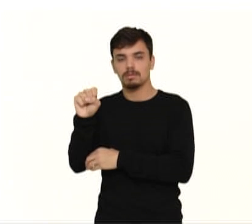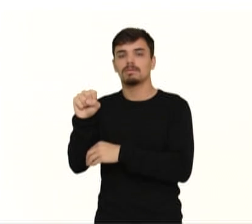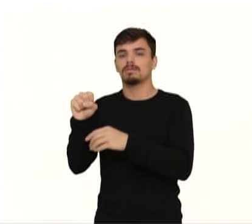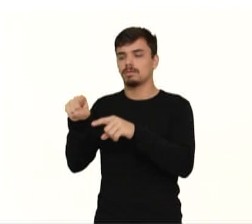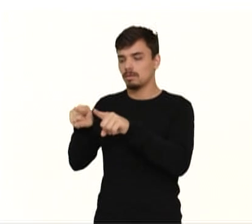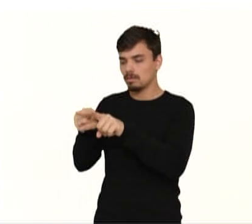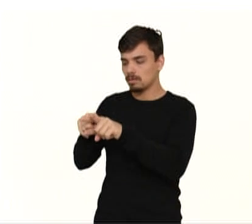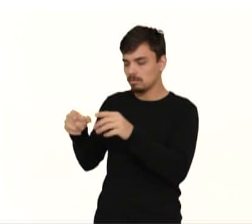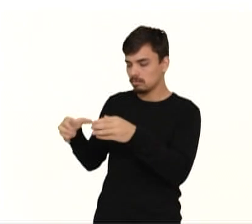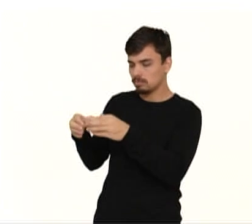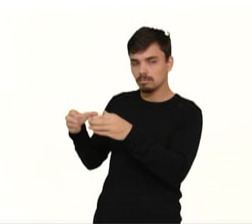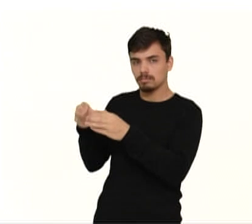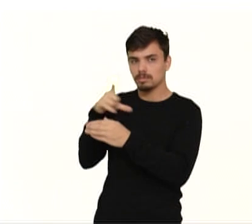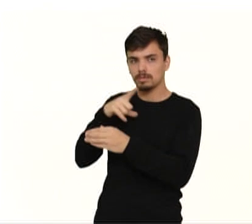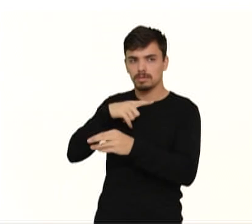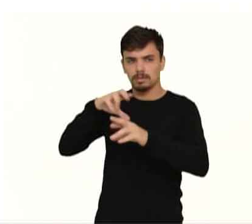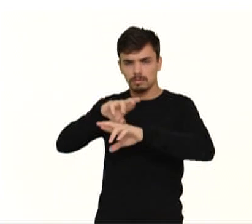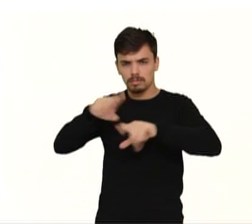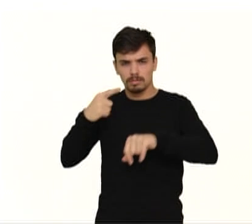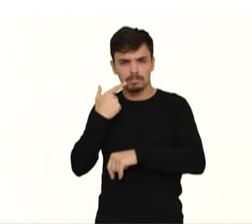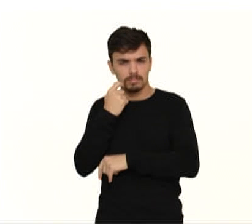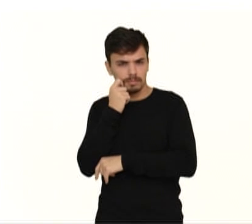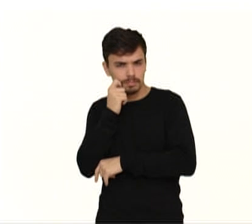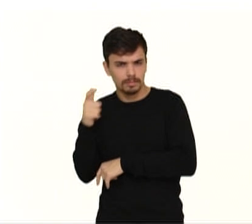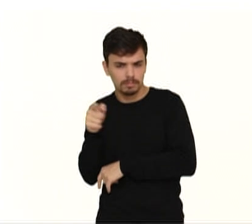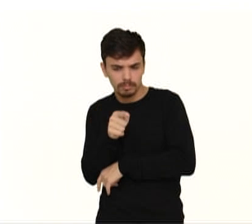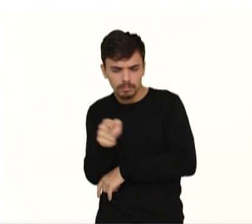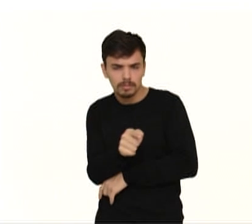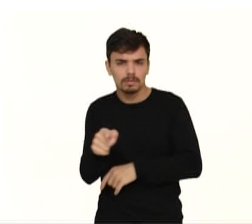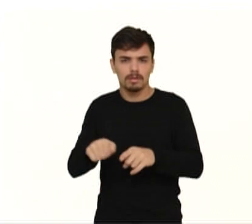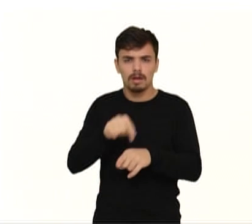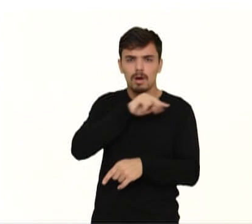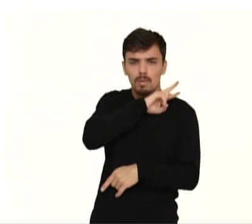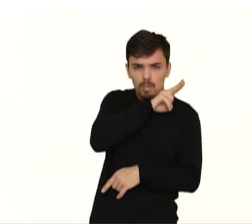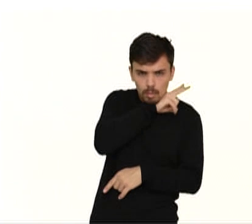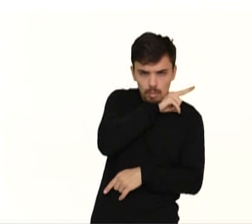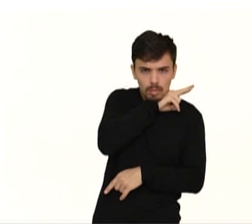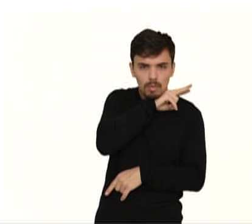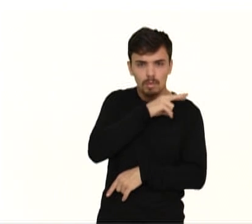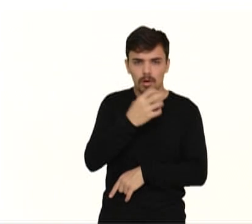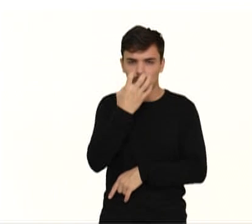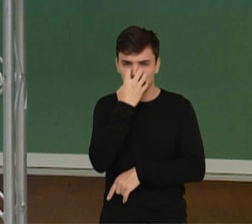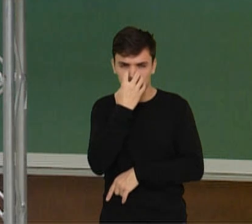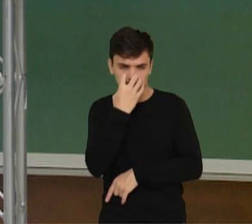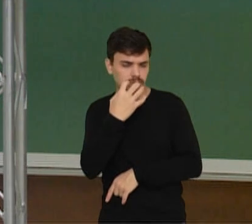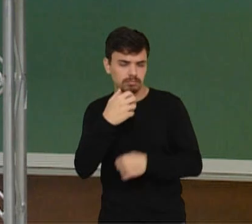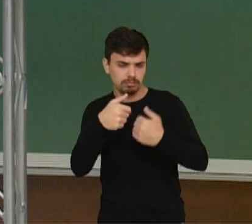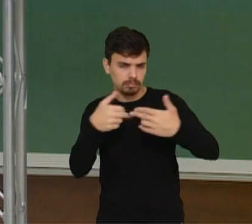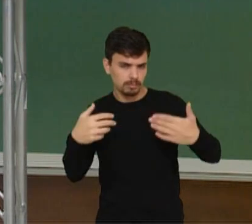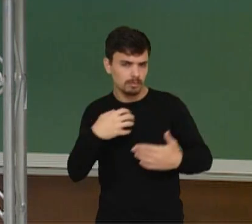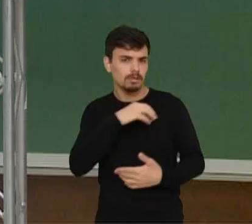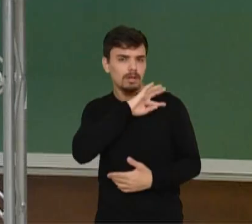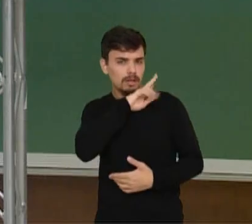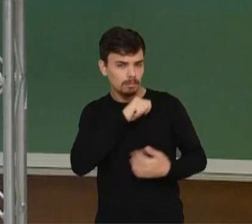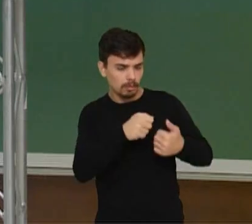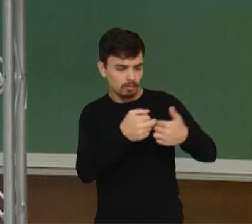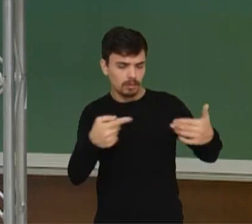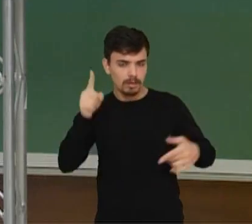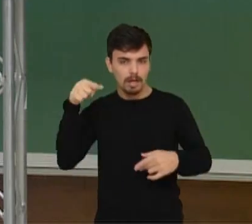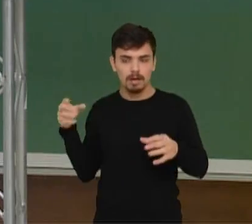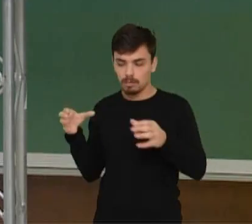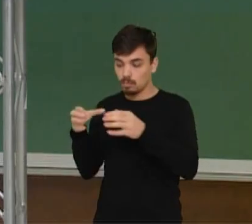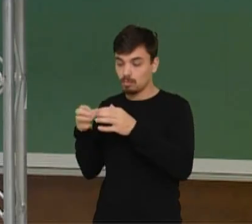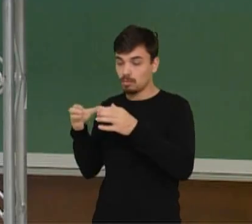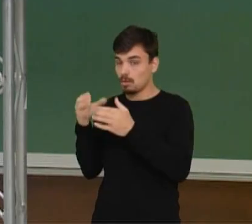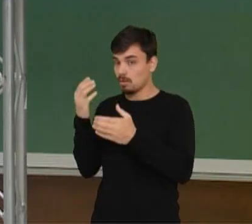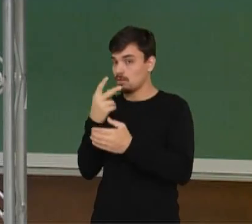com plantas, está ali com a lebre, está ali com uma cobra, um ratinho, enfim, outros seres vivos de espécies diferentes. Então, isso é uma comunidade. Cuidado